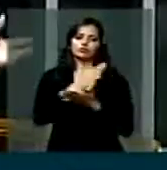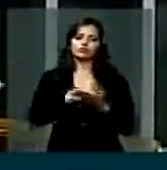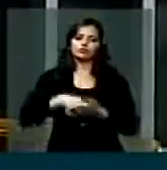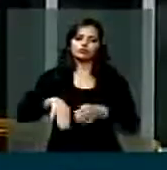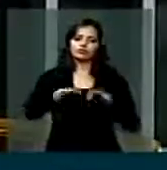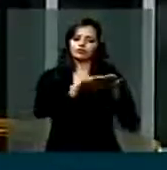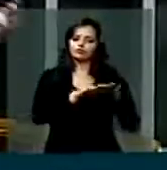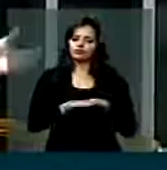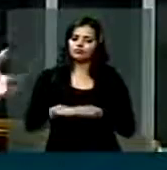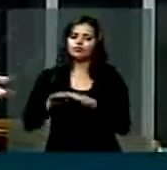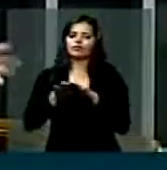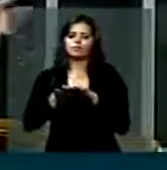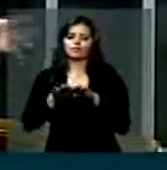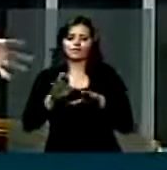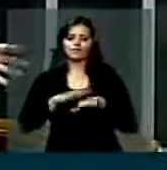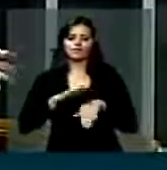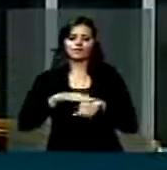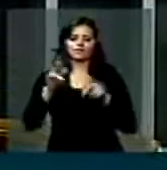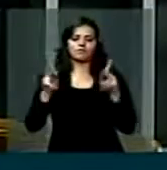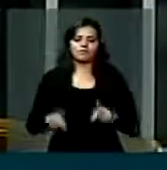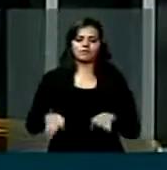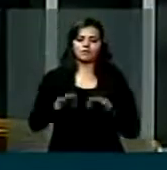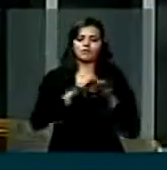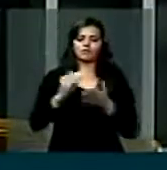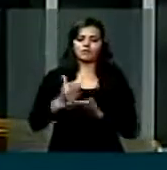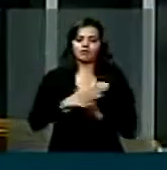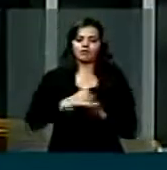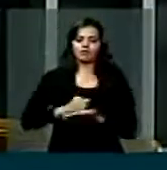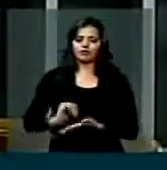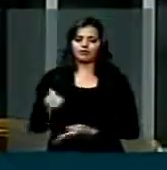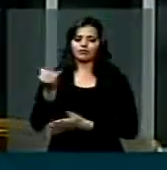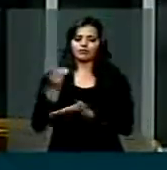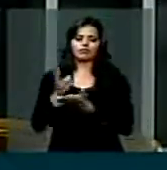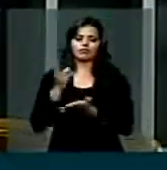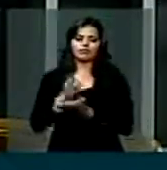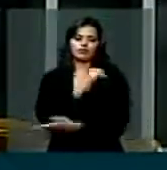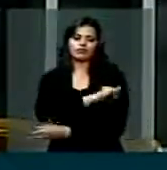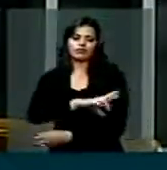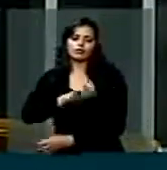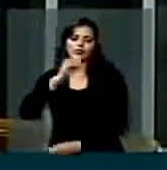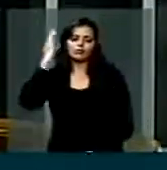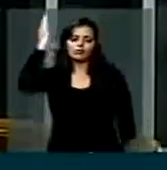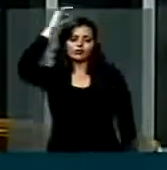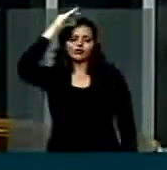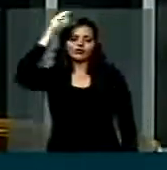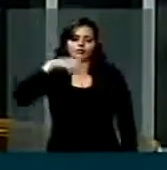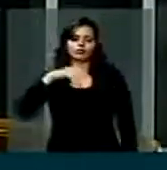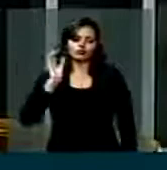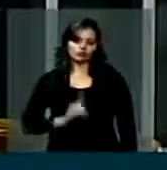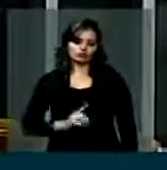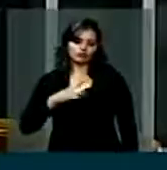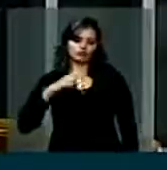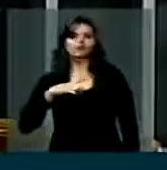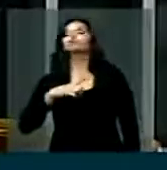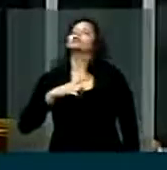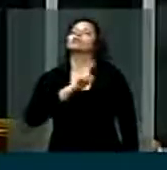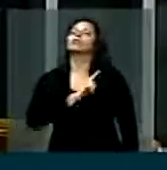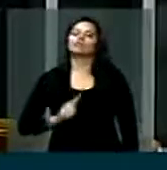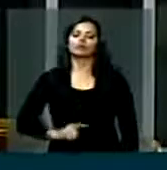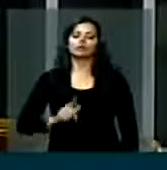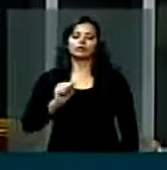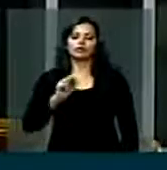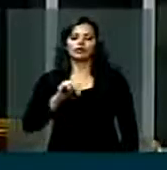mais harmônica dos royalties, mesmo preservando o que o Rio de Janeiro e o Espírito Santo, o Rio de Janeiro do governador